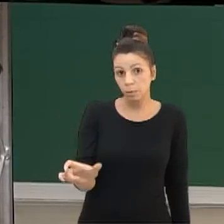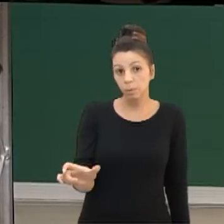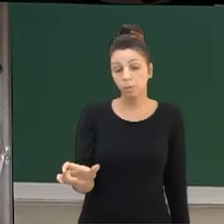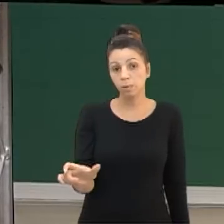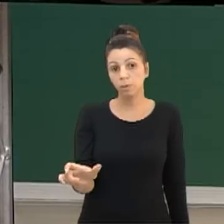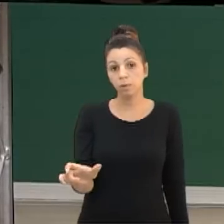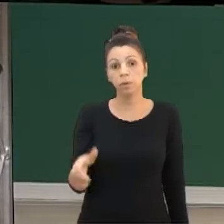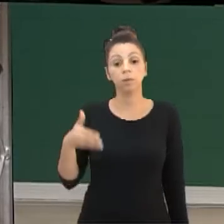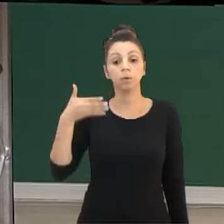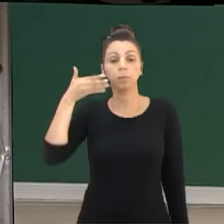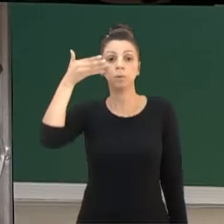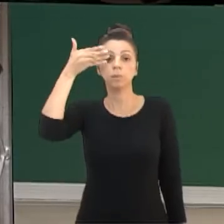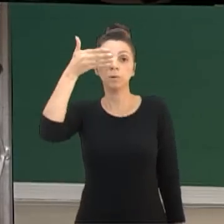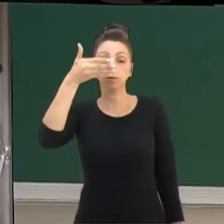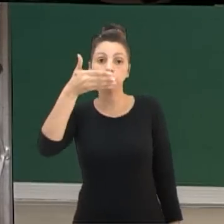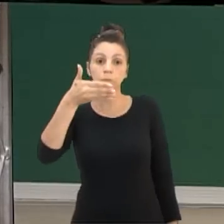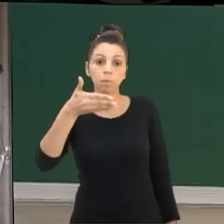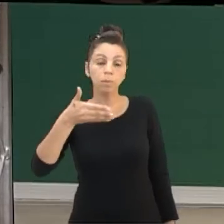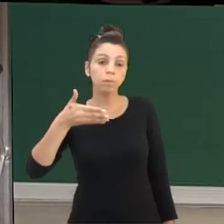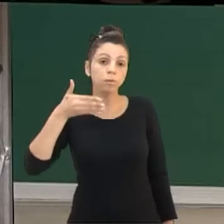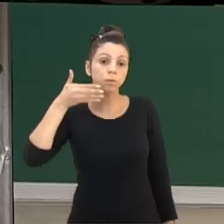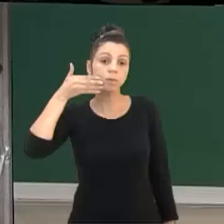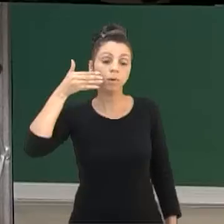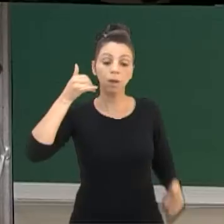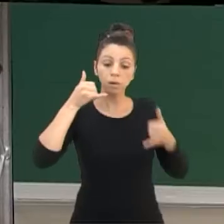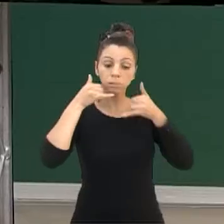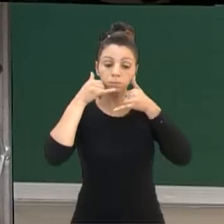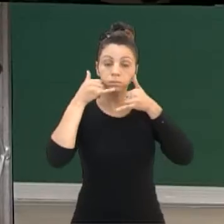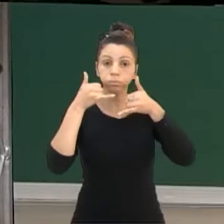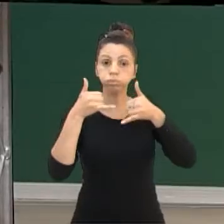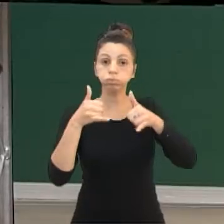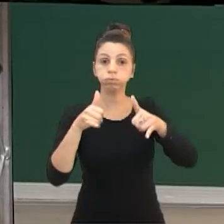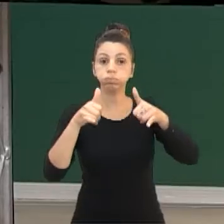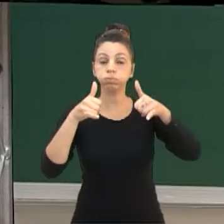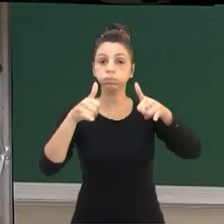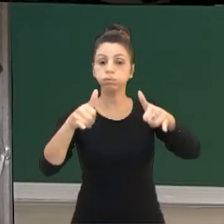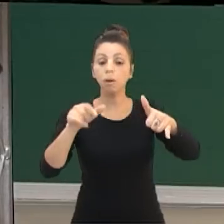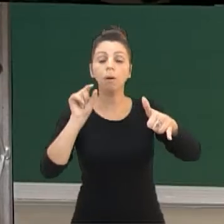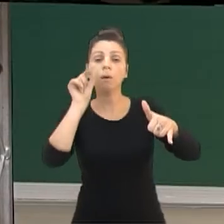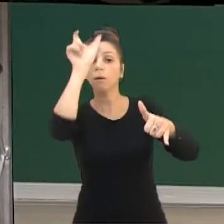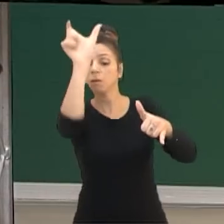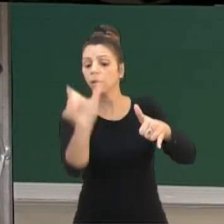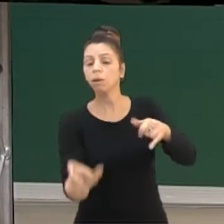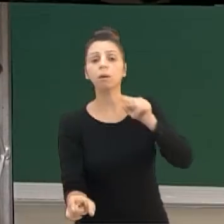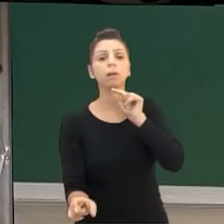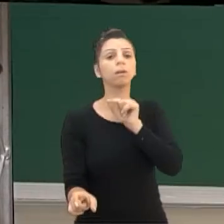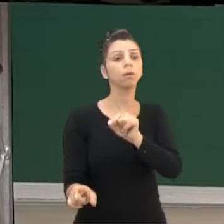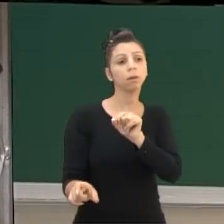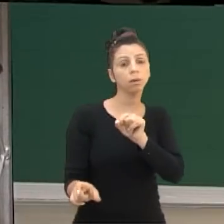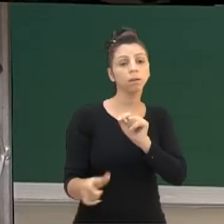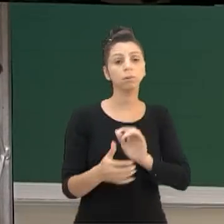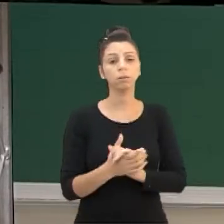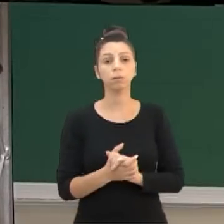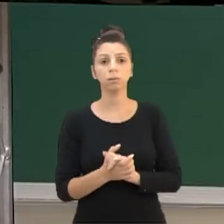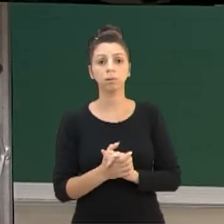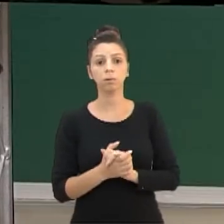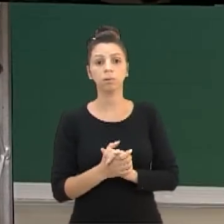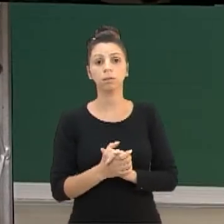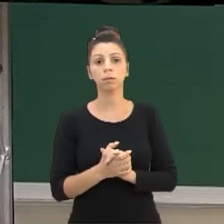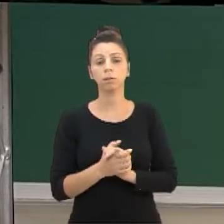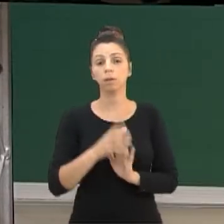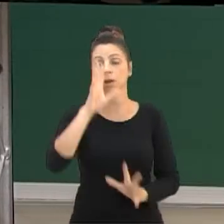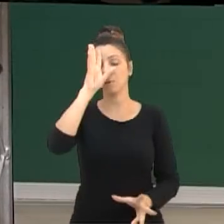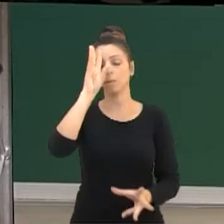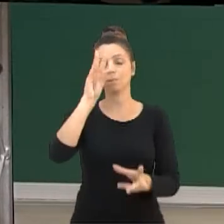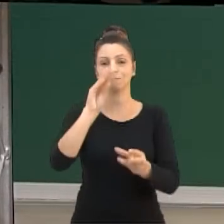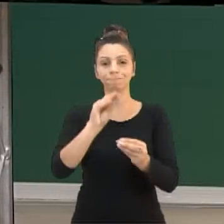o discurso, que os enunciados estão sendo proferidos, né? Então, quem é esse interlocutor? Que conhecimento semântico